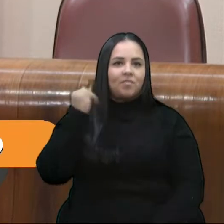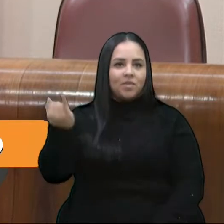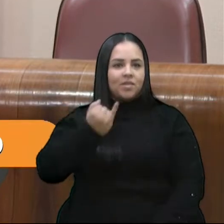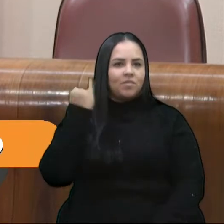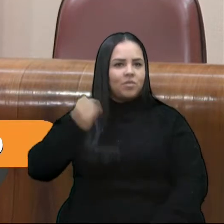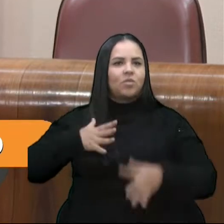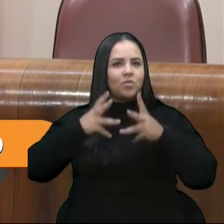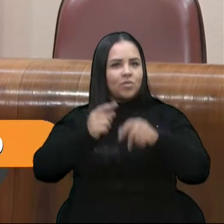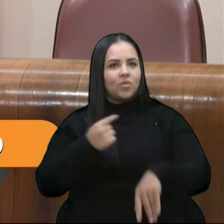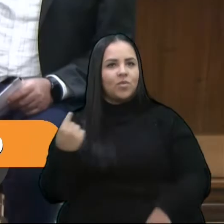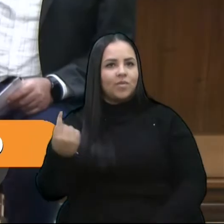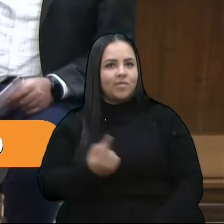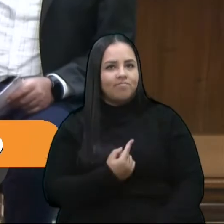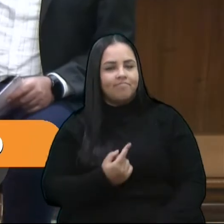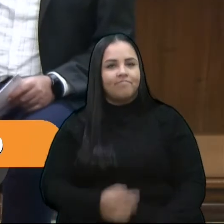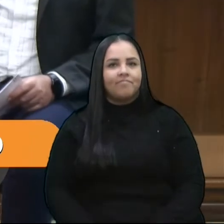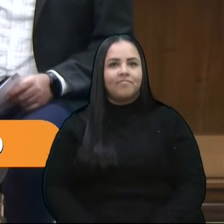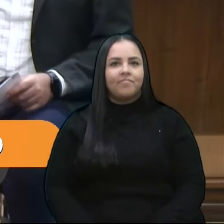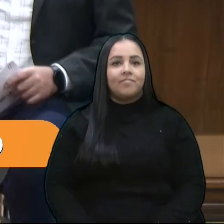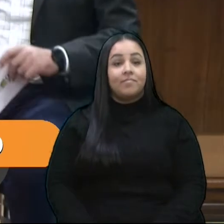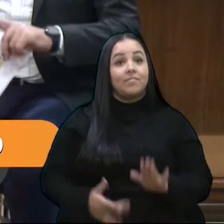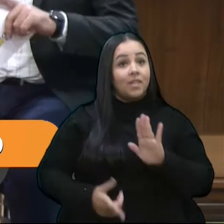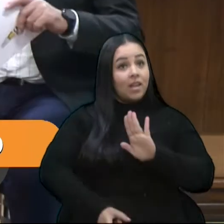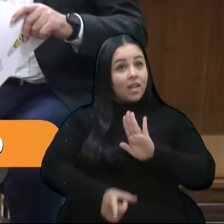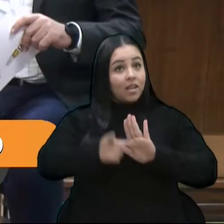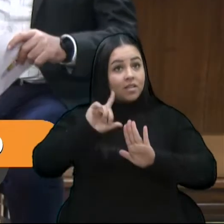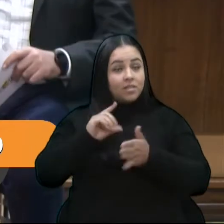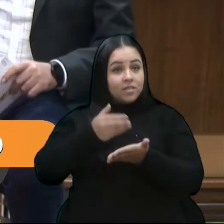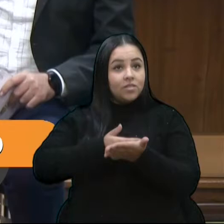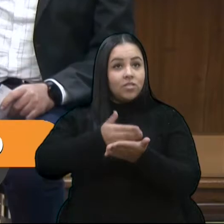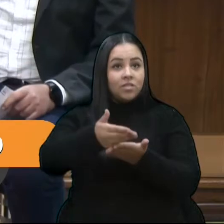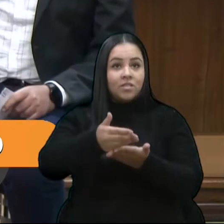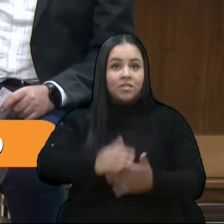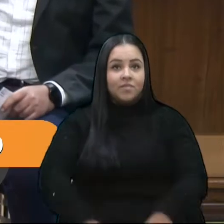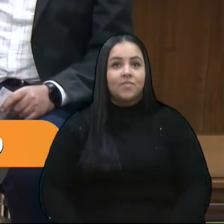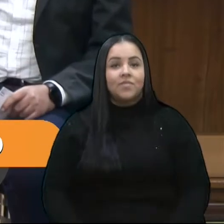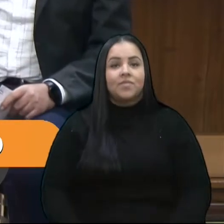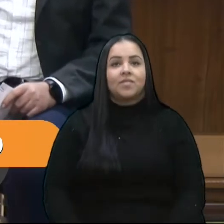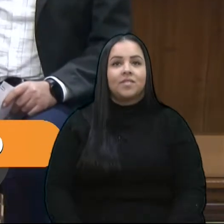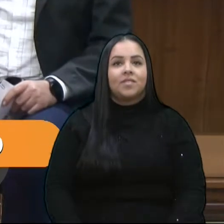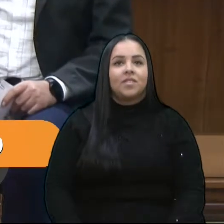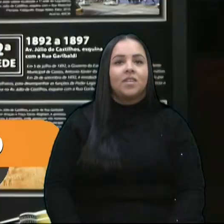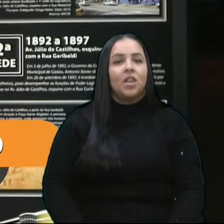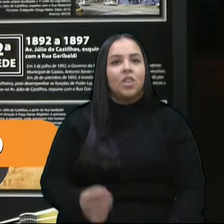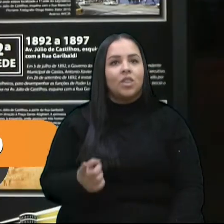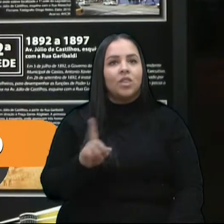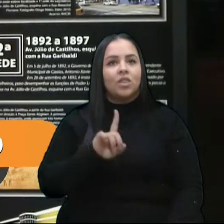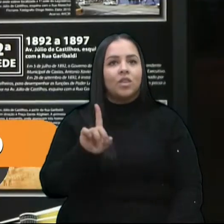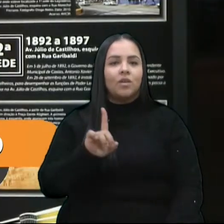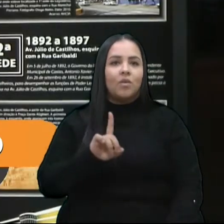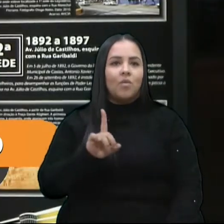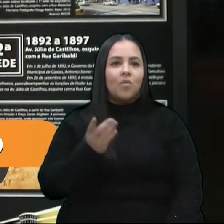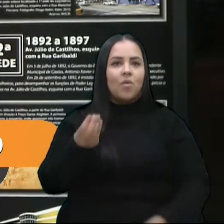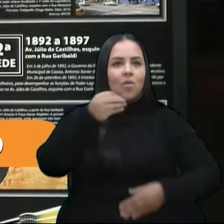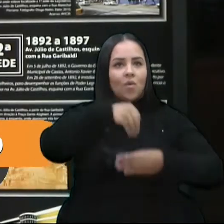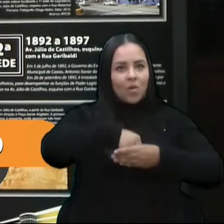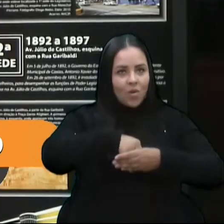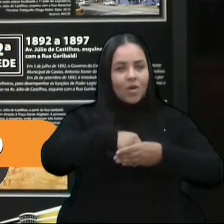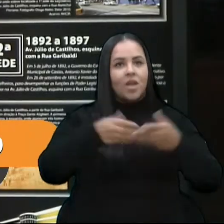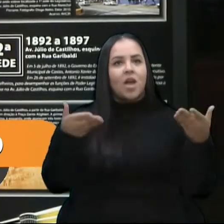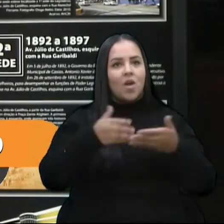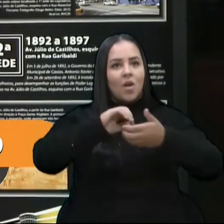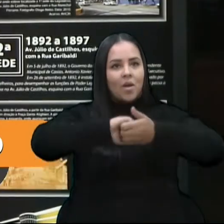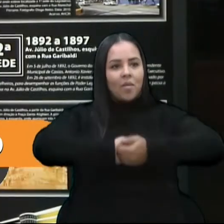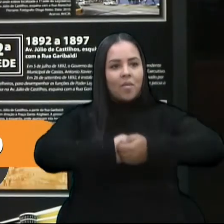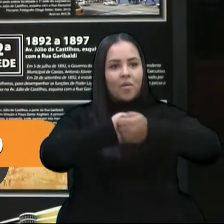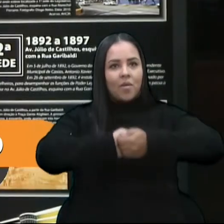todos nós. Thales, antes de entrarmos nas conversas, na saudação não incluímos aqui, e o fazemos agora, a